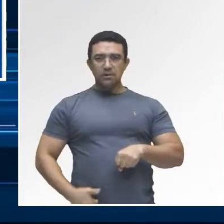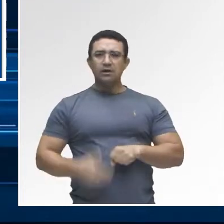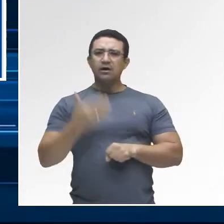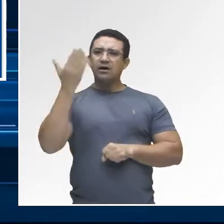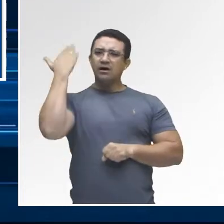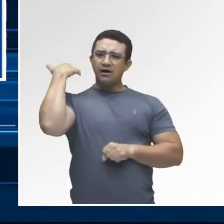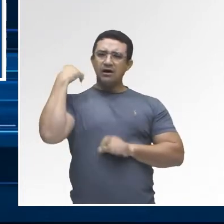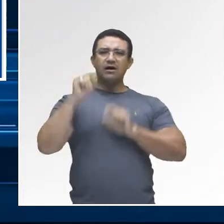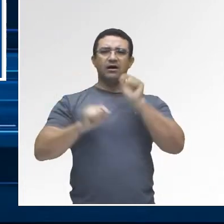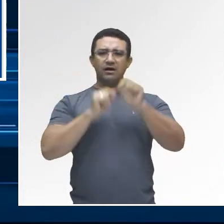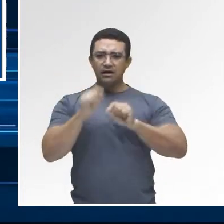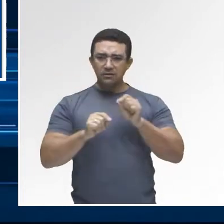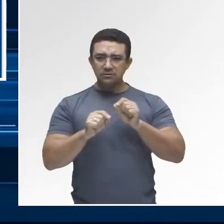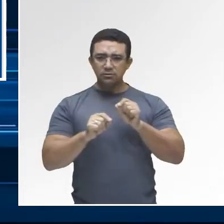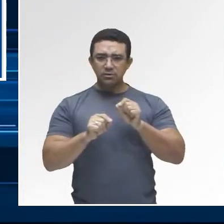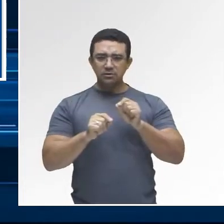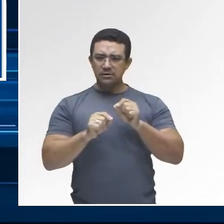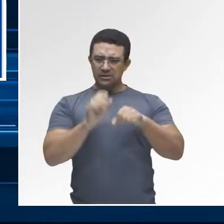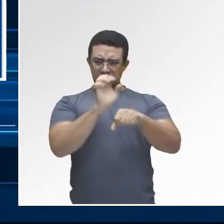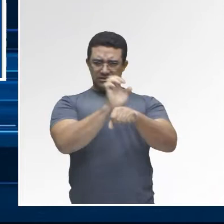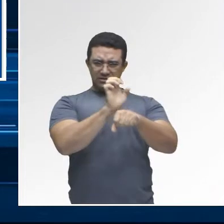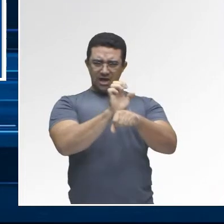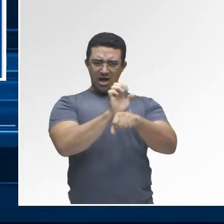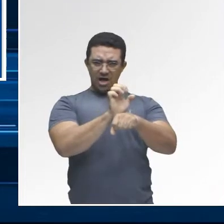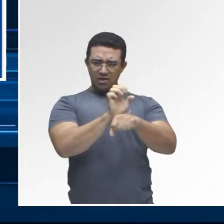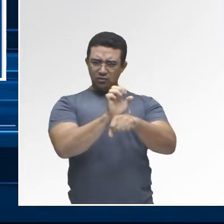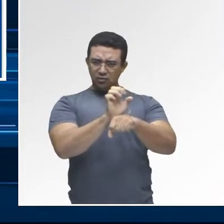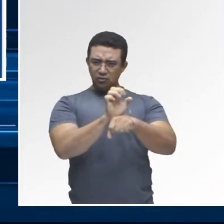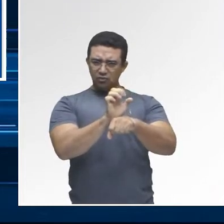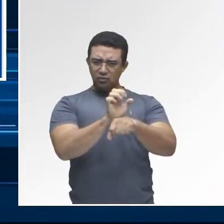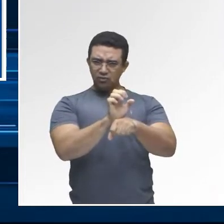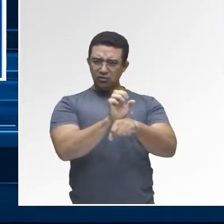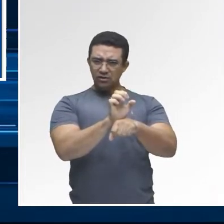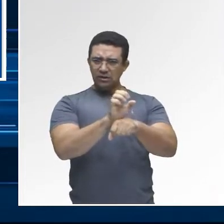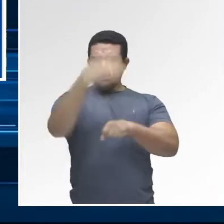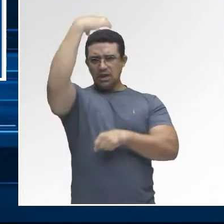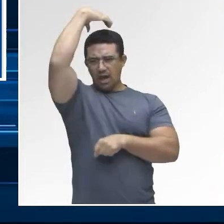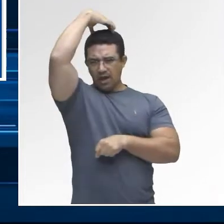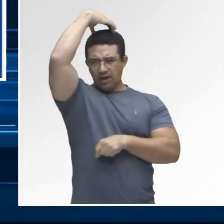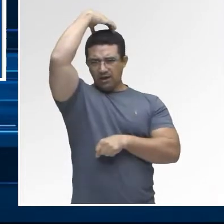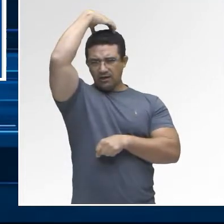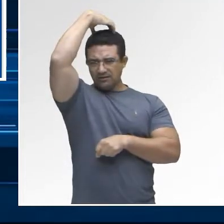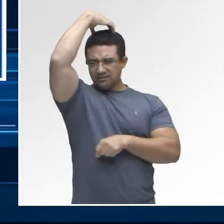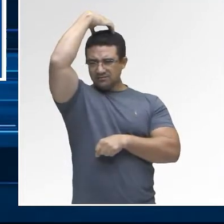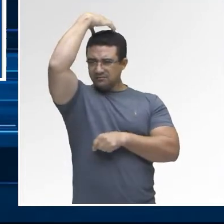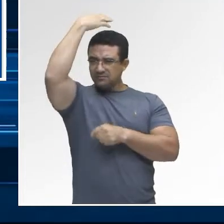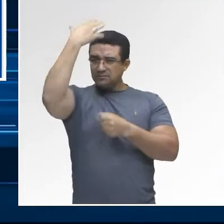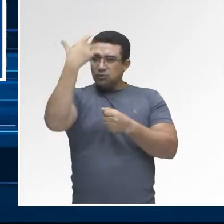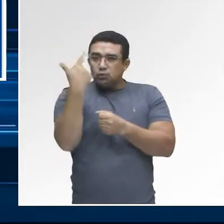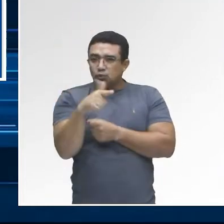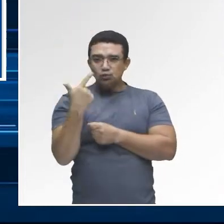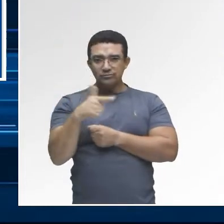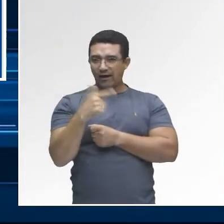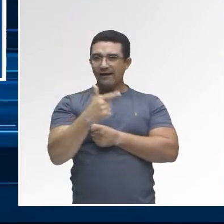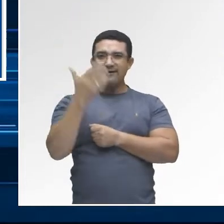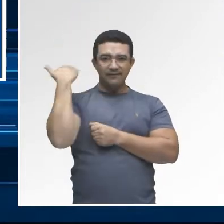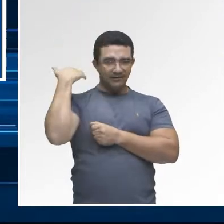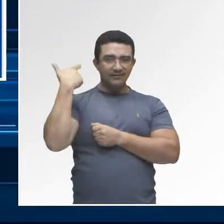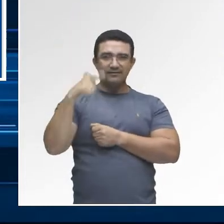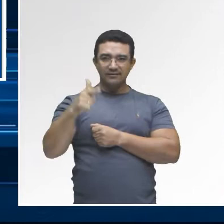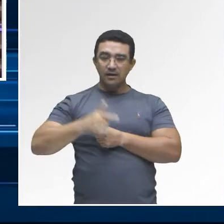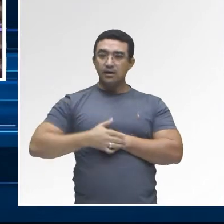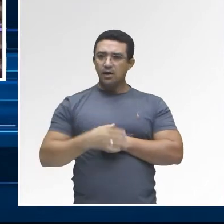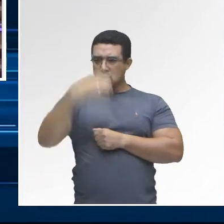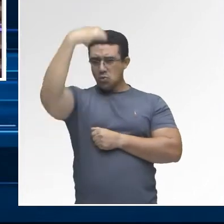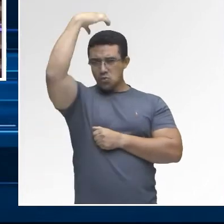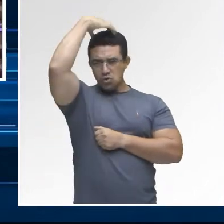divisão entre Estado e o monarca, ela praticamente não existe. Né? Ele tem um